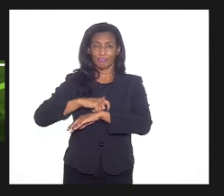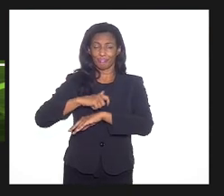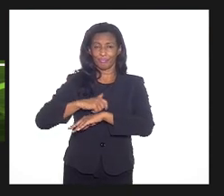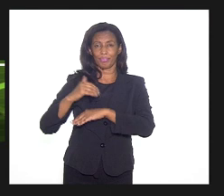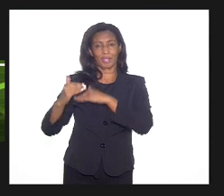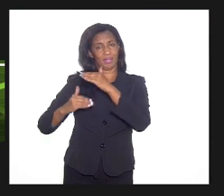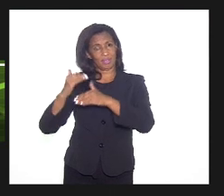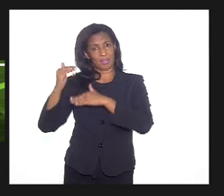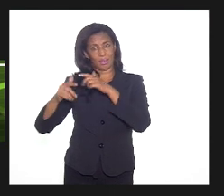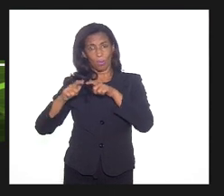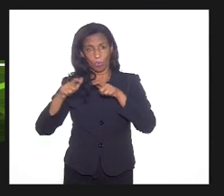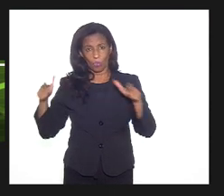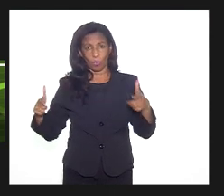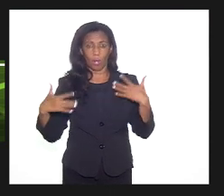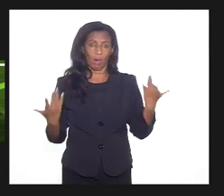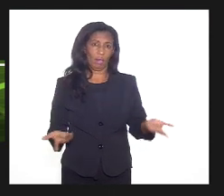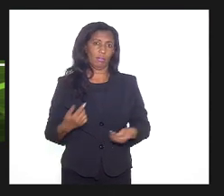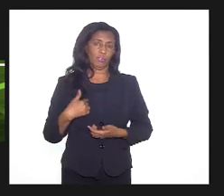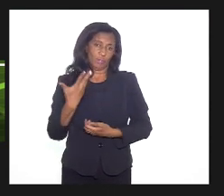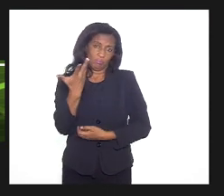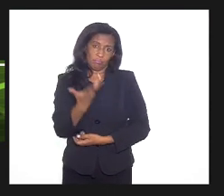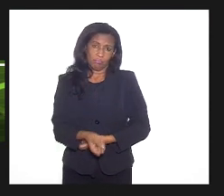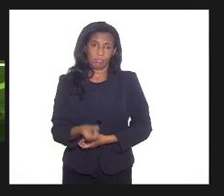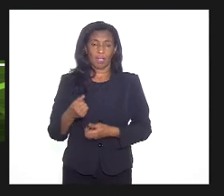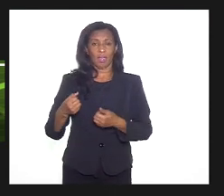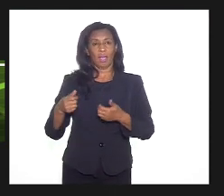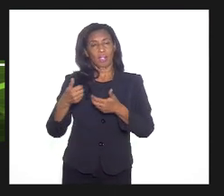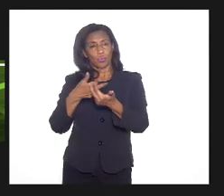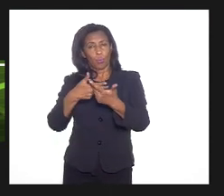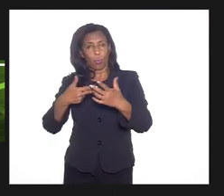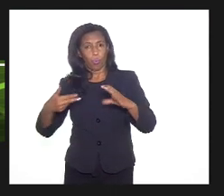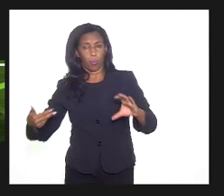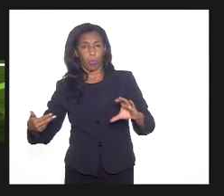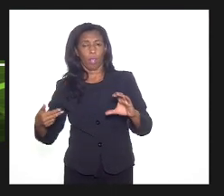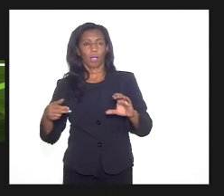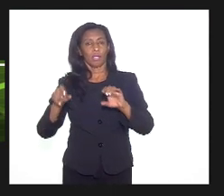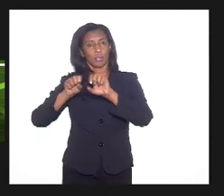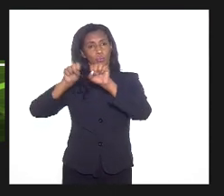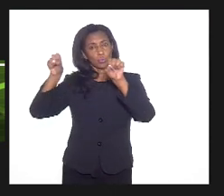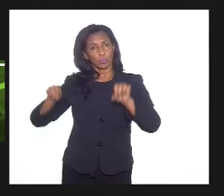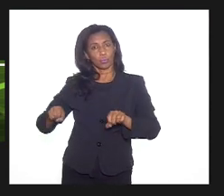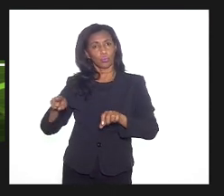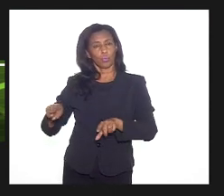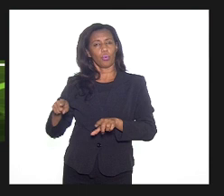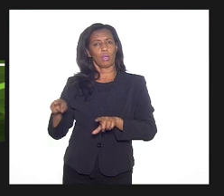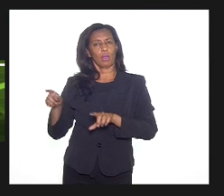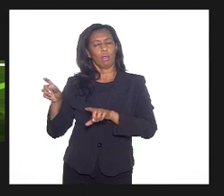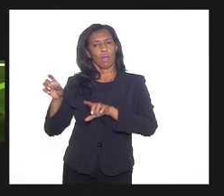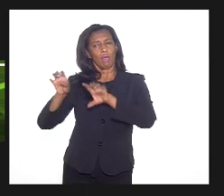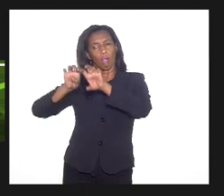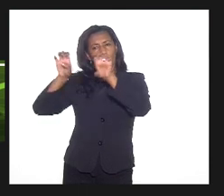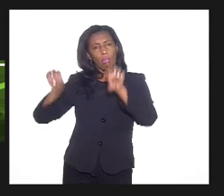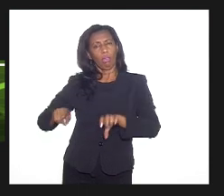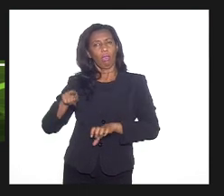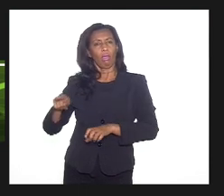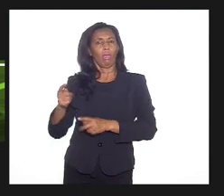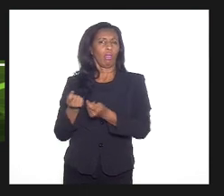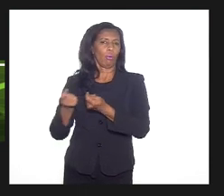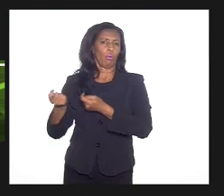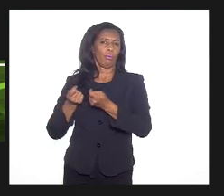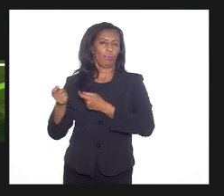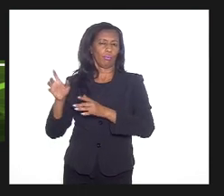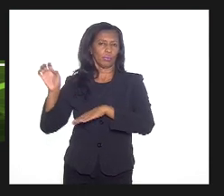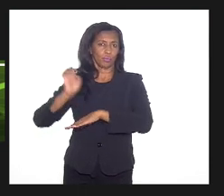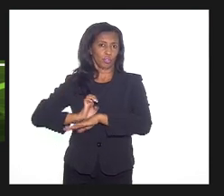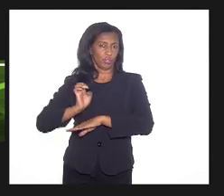É claro que nós temos que levar em consideração a característica e a estrutura econômica do Estado, que nem sempre favorece